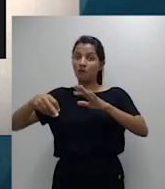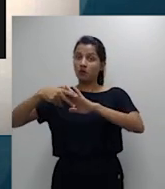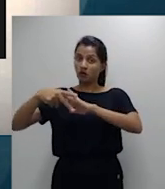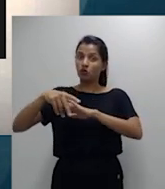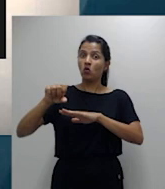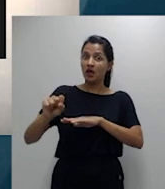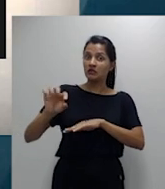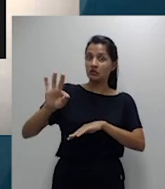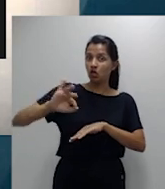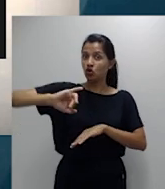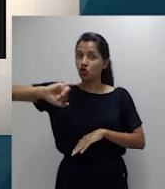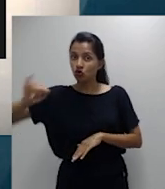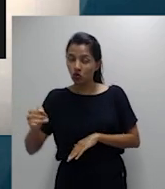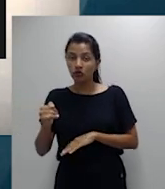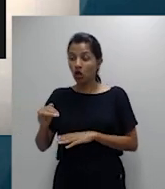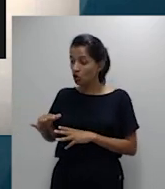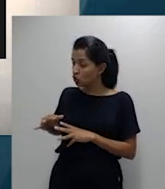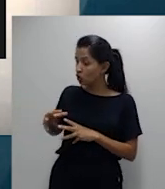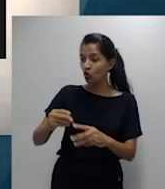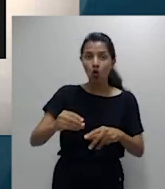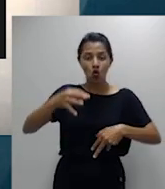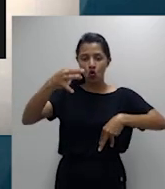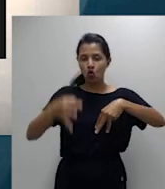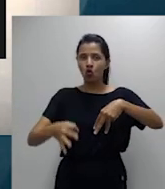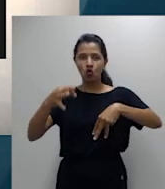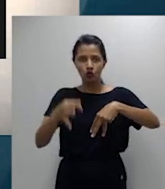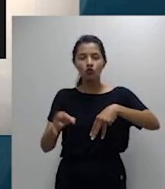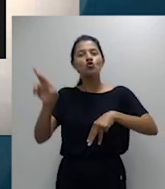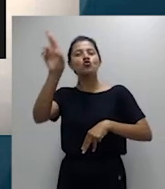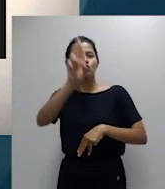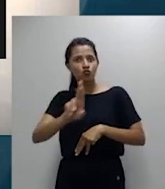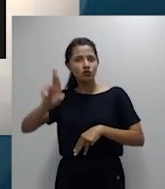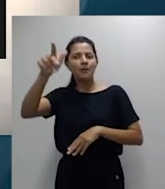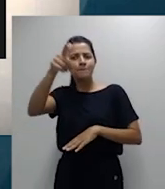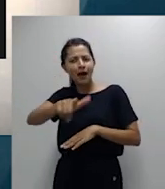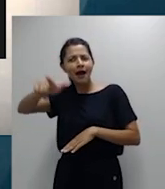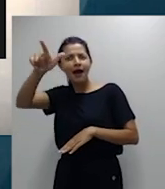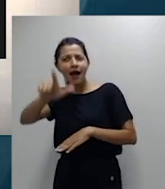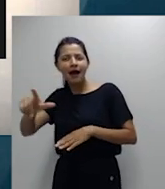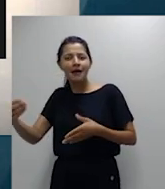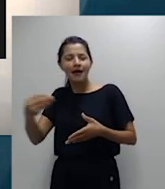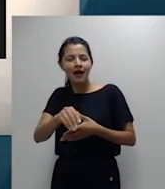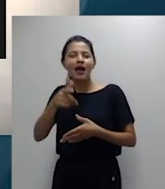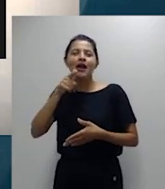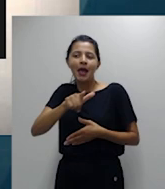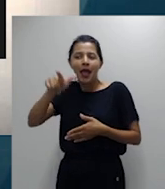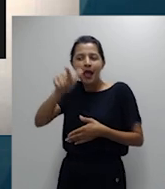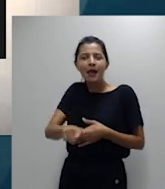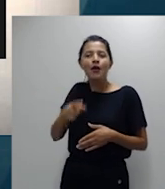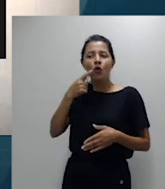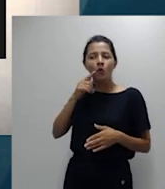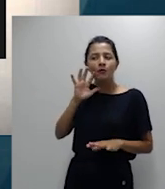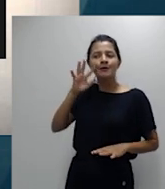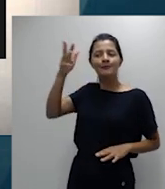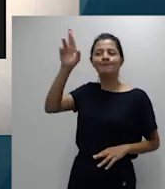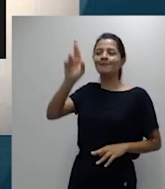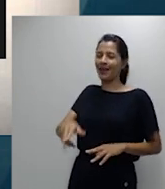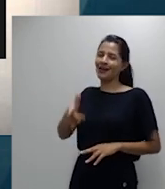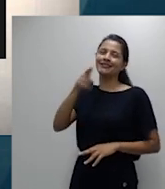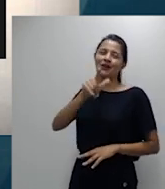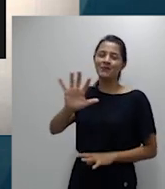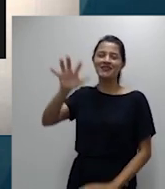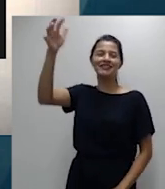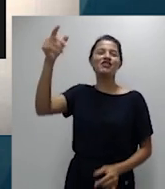todos os ministros aplicaram o repetitivo como razões de e para